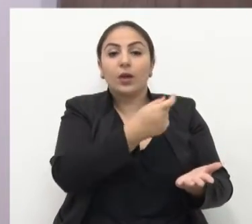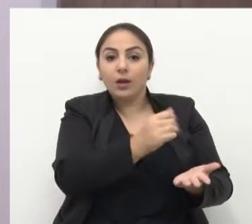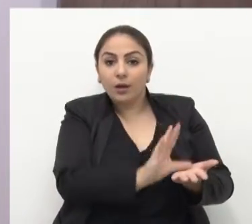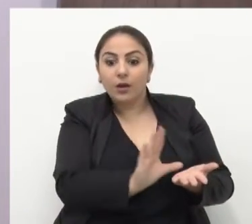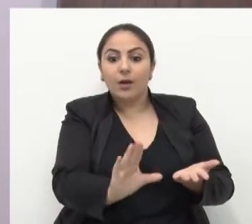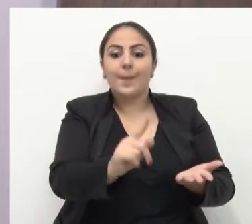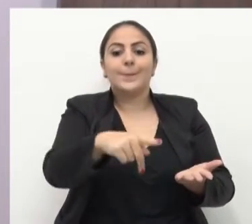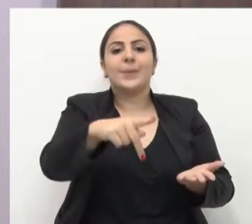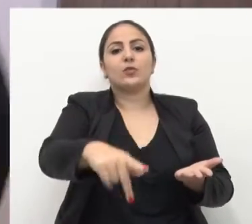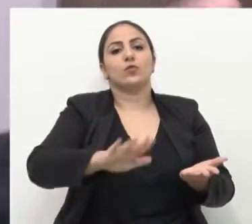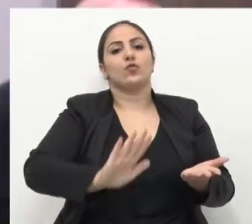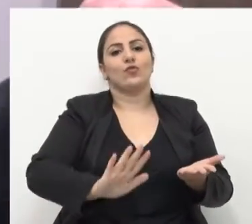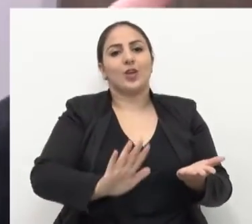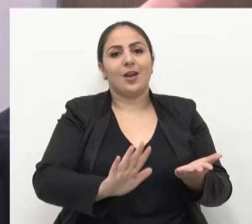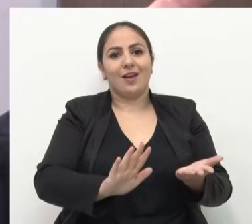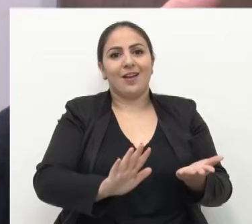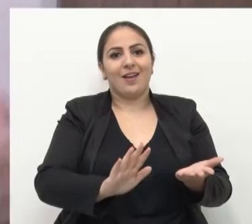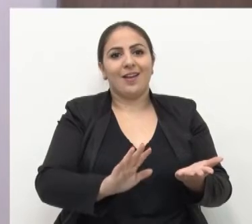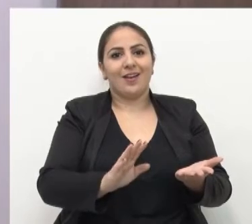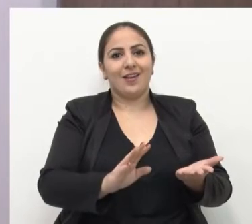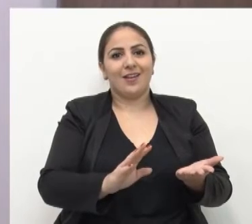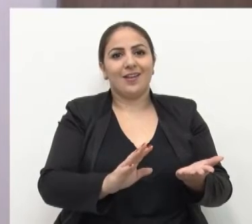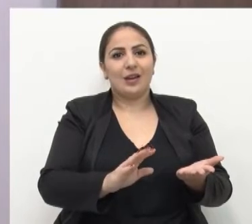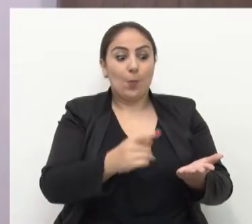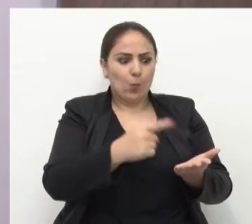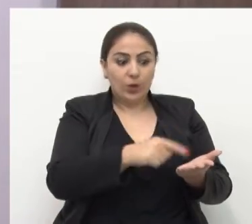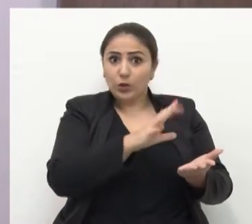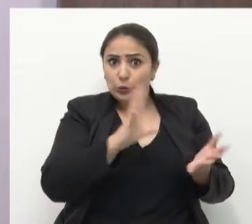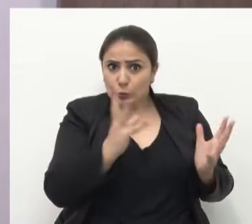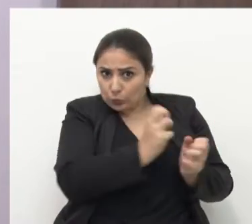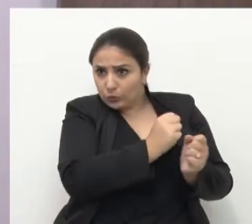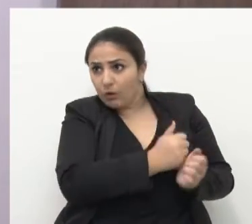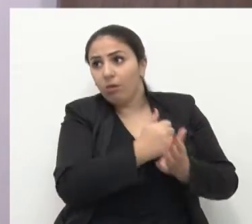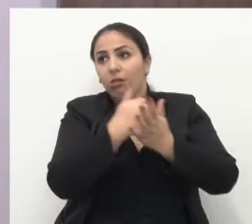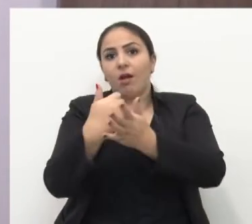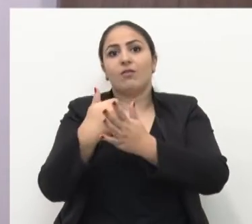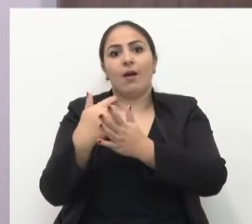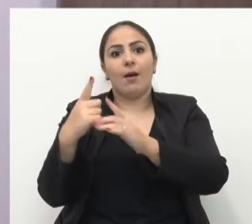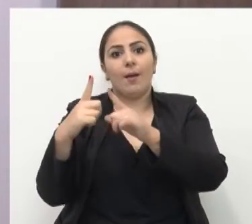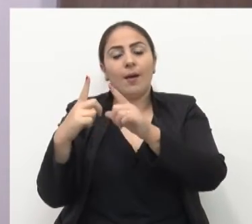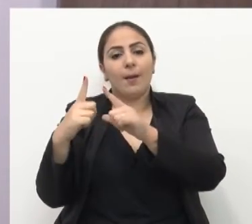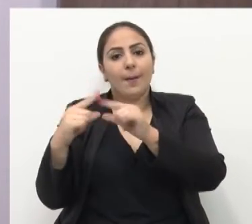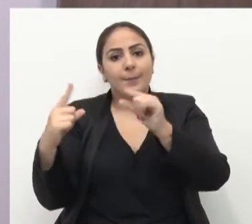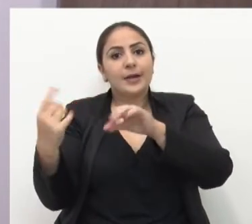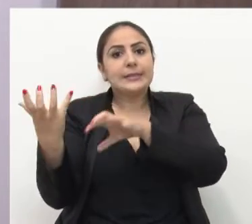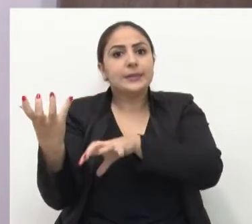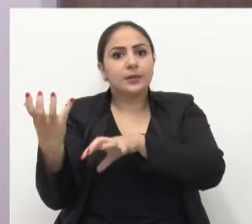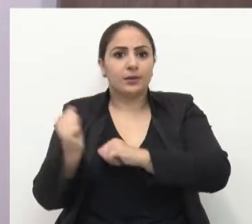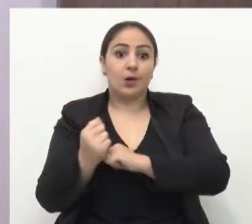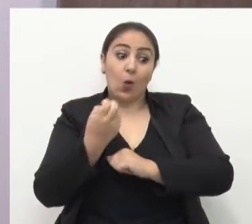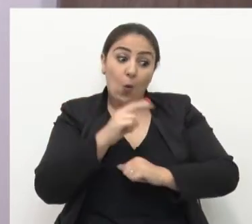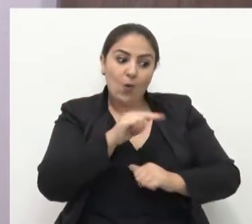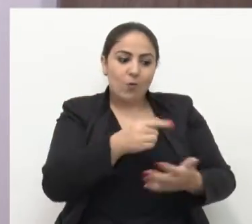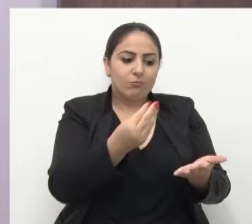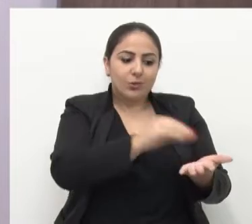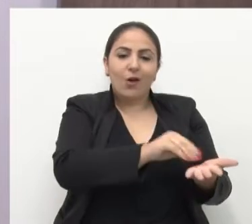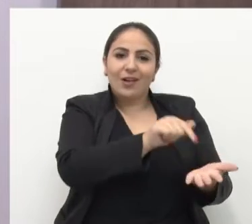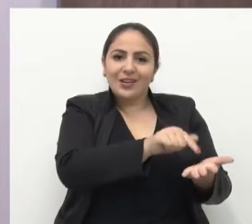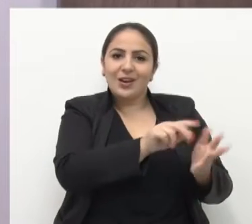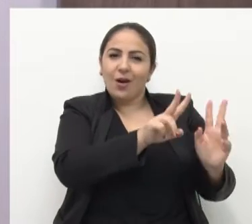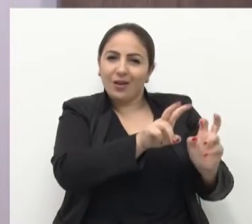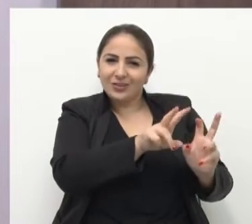parte em passo fundo e não mandar pra brasília eu posso deixar que no fundo do idoso no fundo da criança pode a